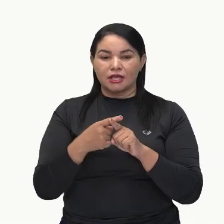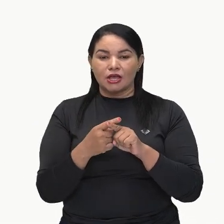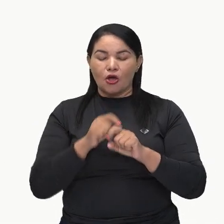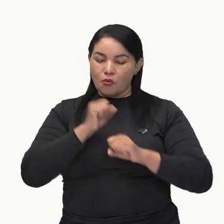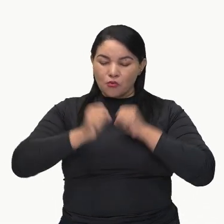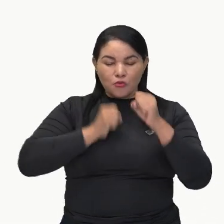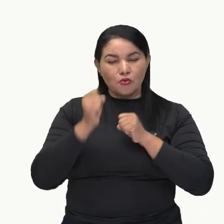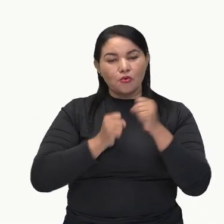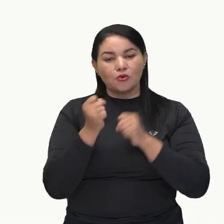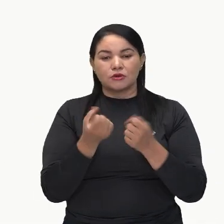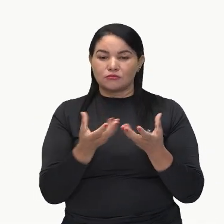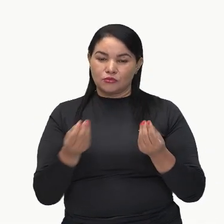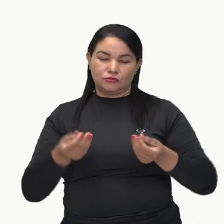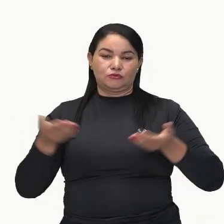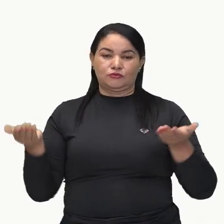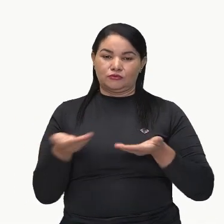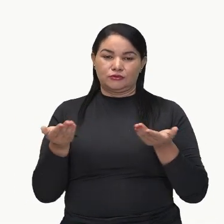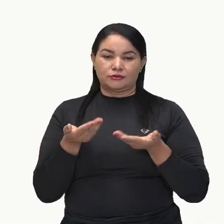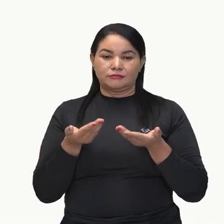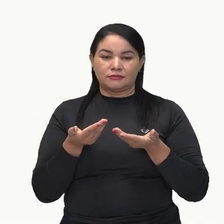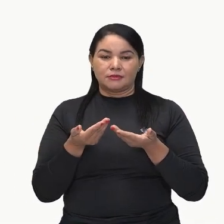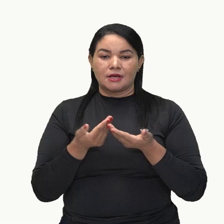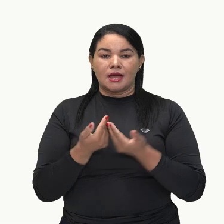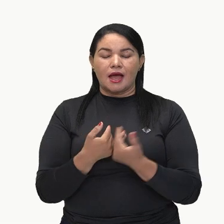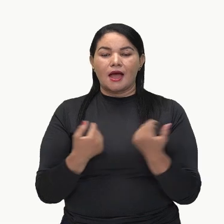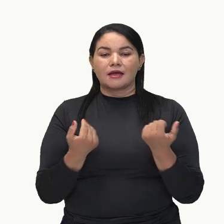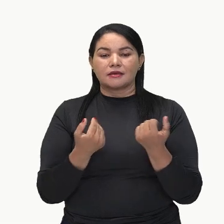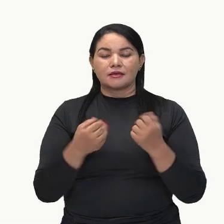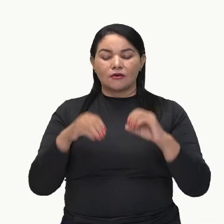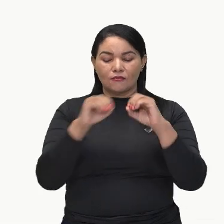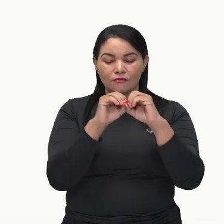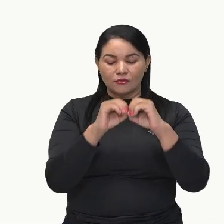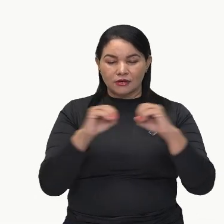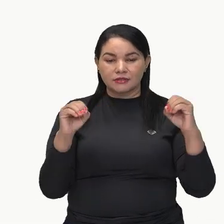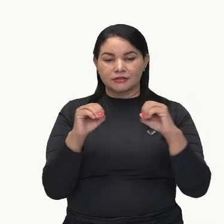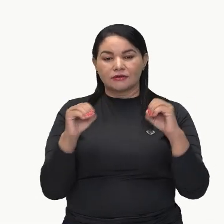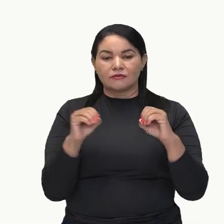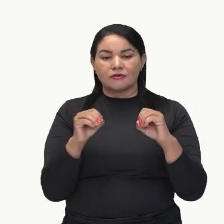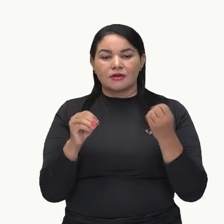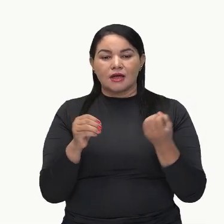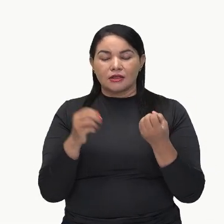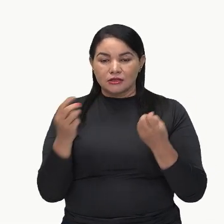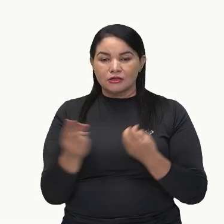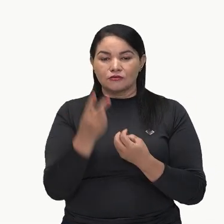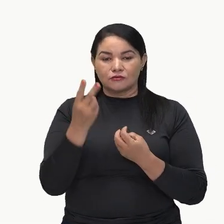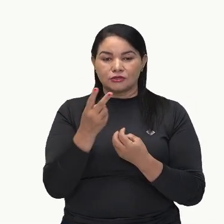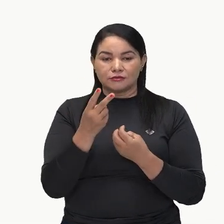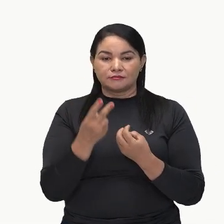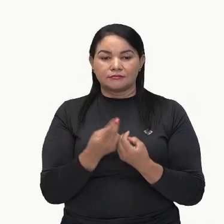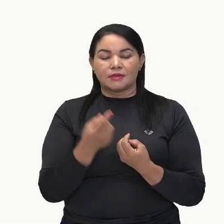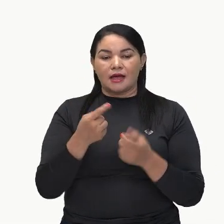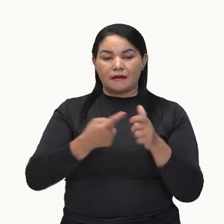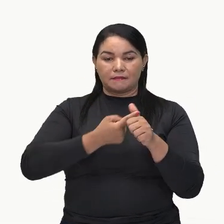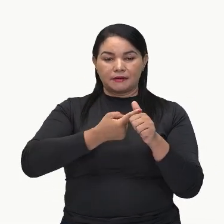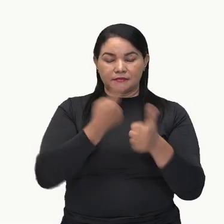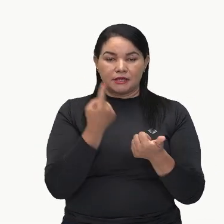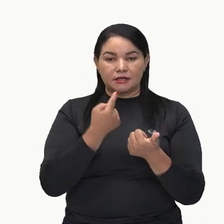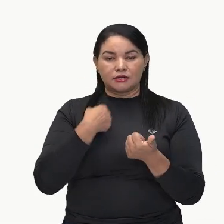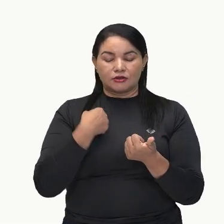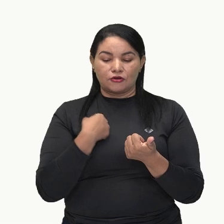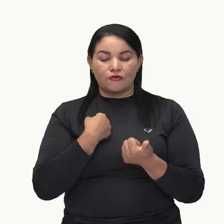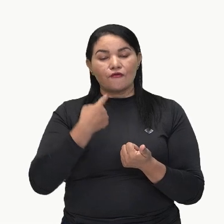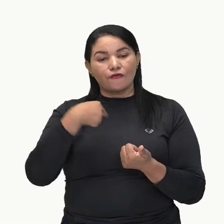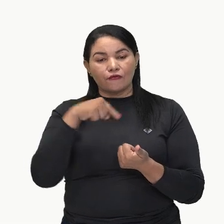Então, nota aqui, isso aqui é um período composto? Sim, eu tenho aqui a primeira oração, vou descansar, que é justamente